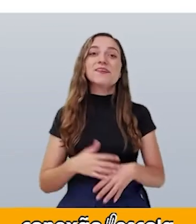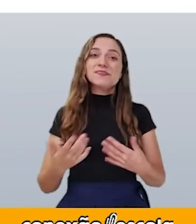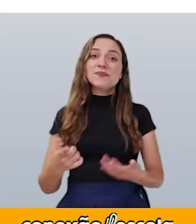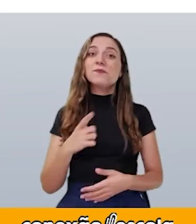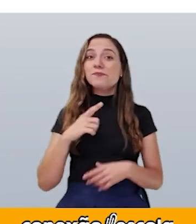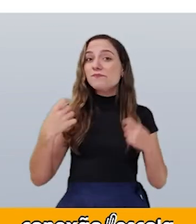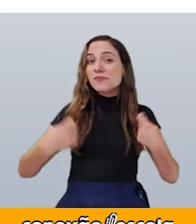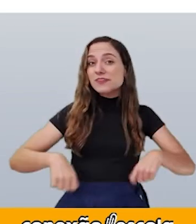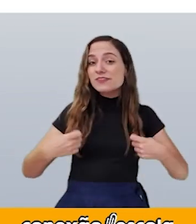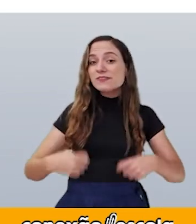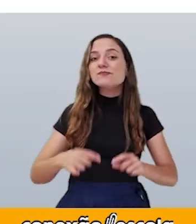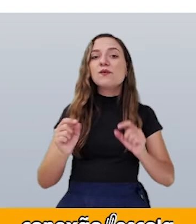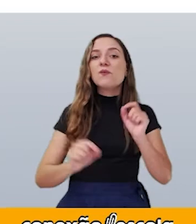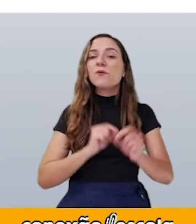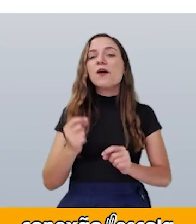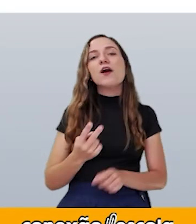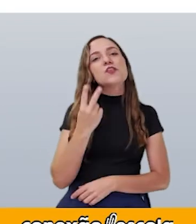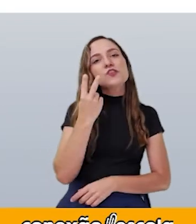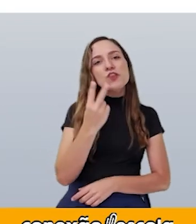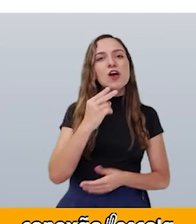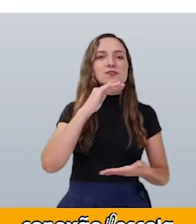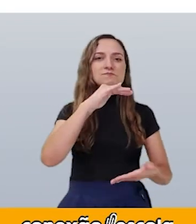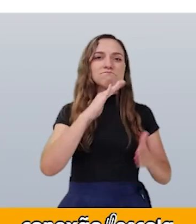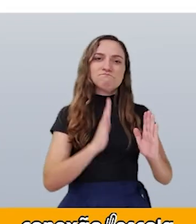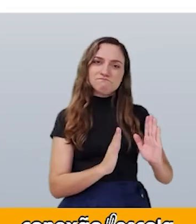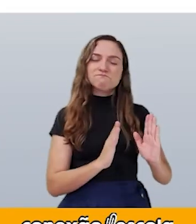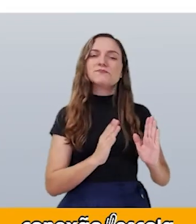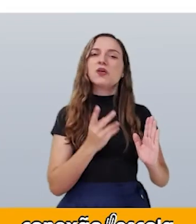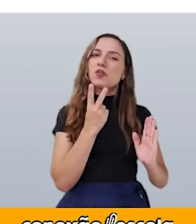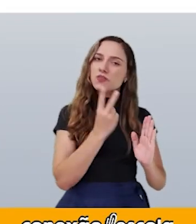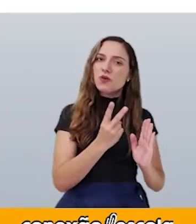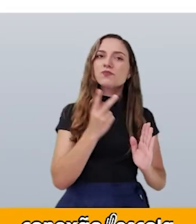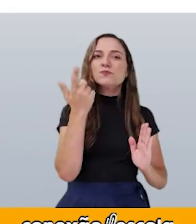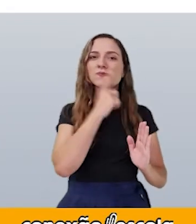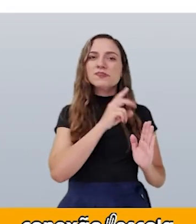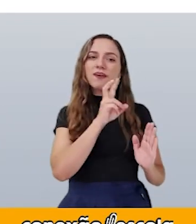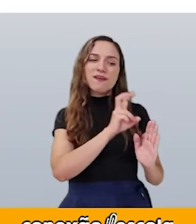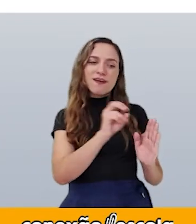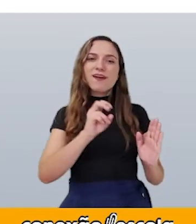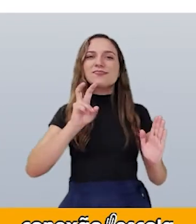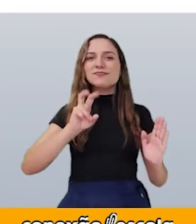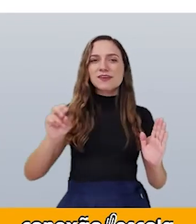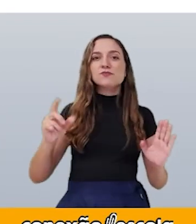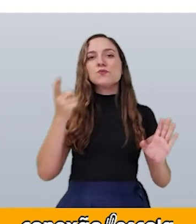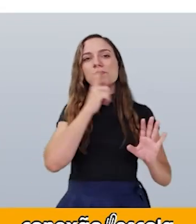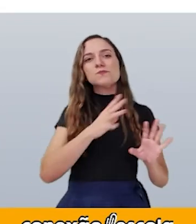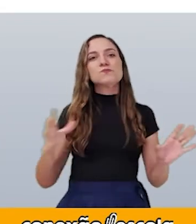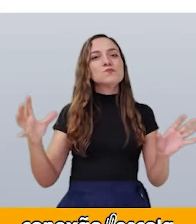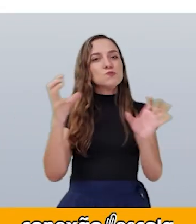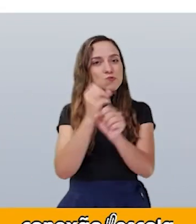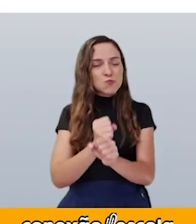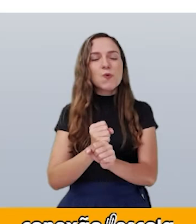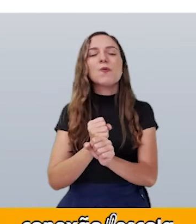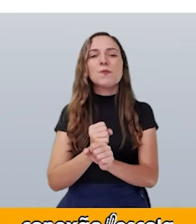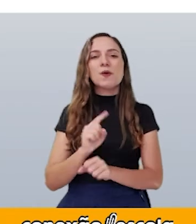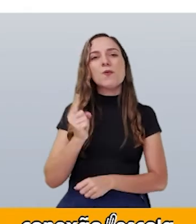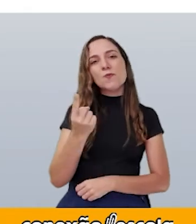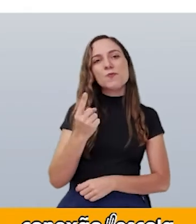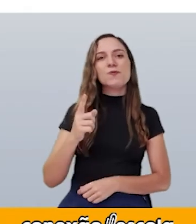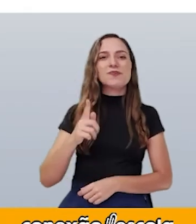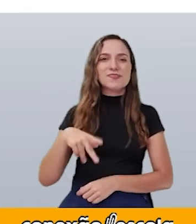seja, 2 pacotes de 500 gramas de café me dá o total de 1